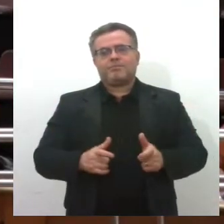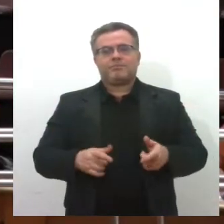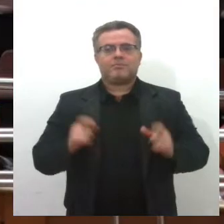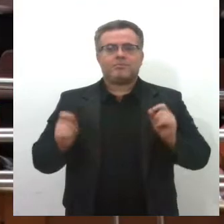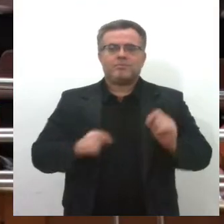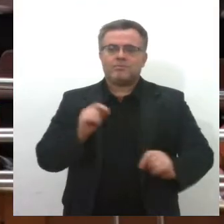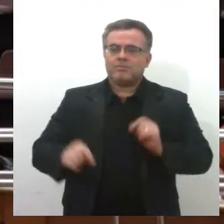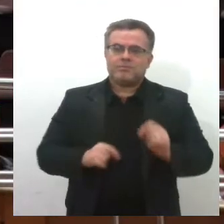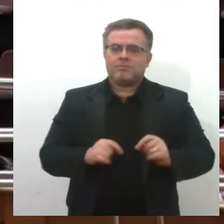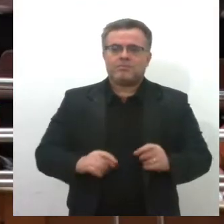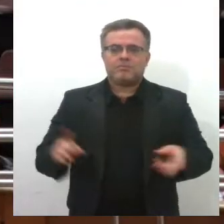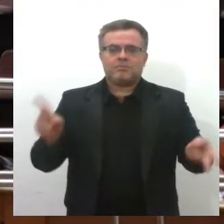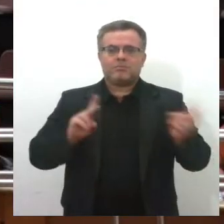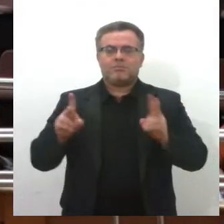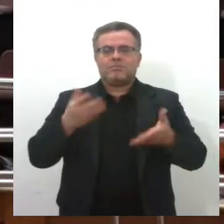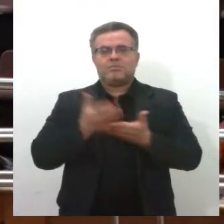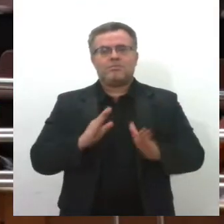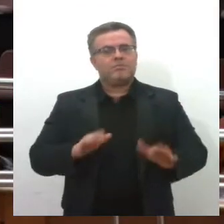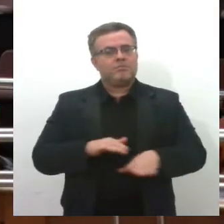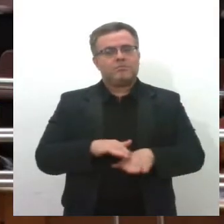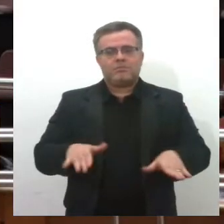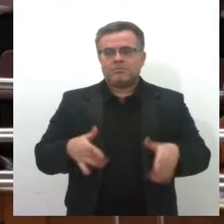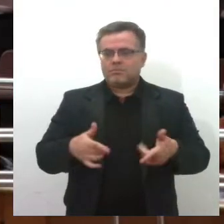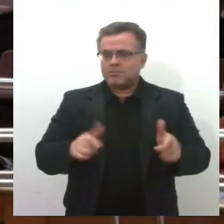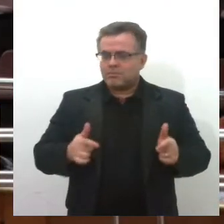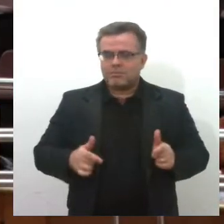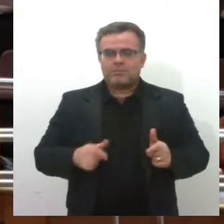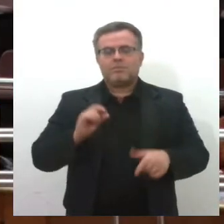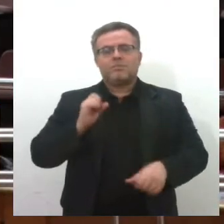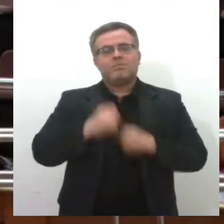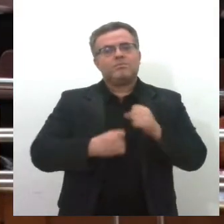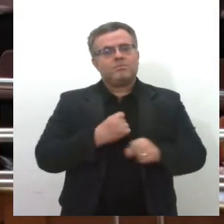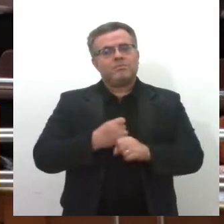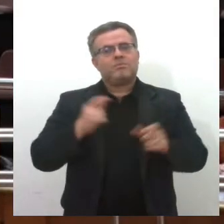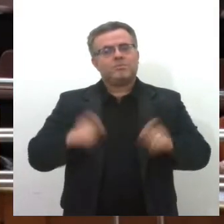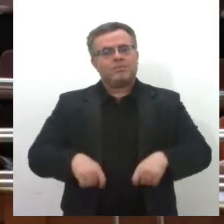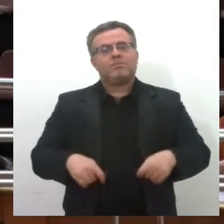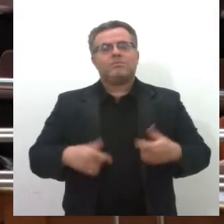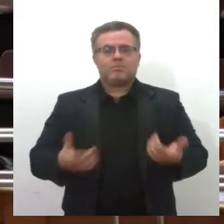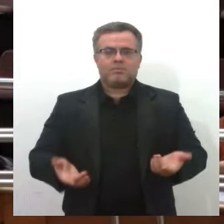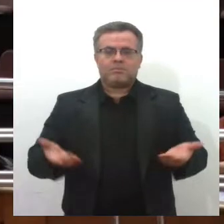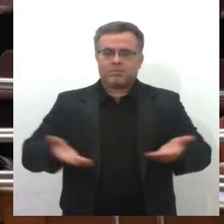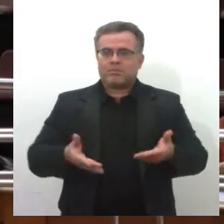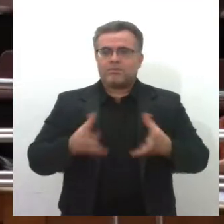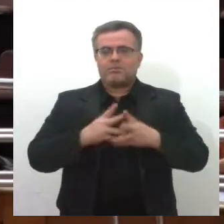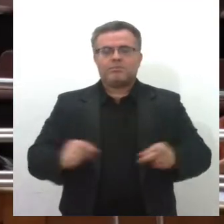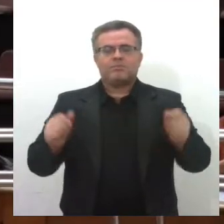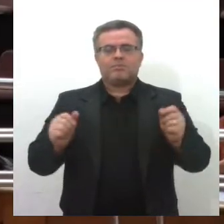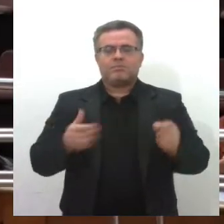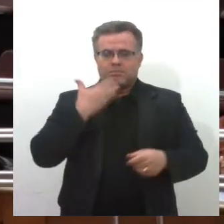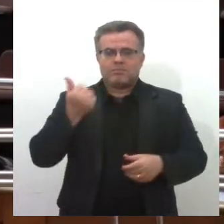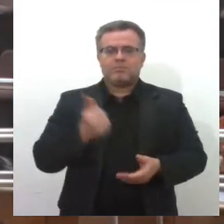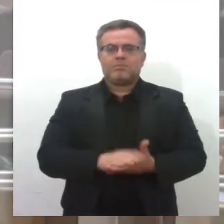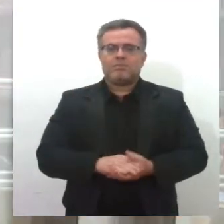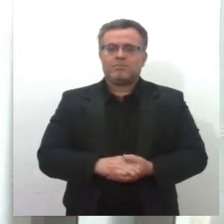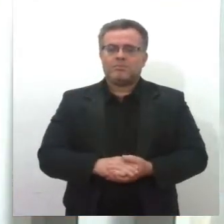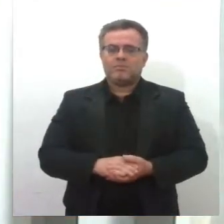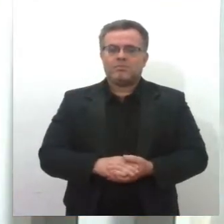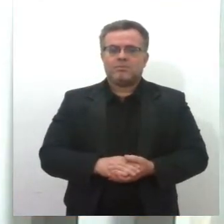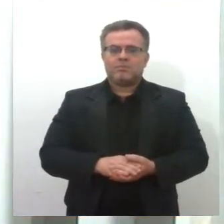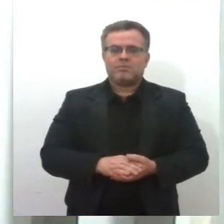aí carnaval aqui no nosso estado de Sergipe, esperando que os números continuem diminuindo e a gente saia o quanto antes desse cenário.